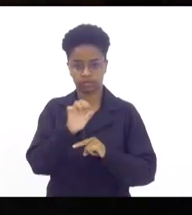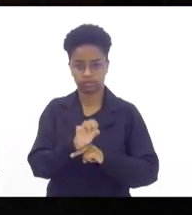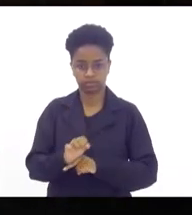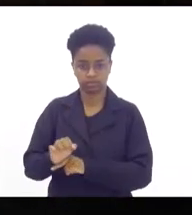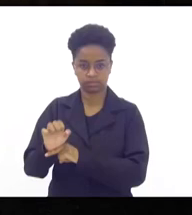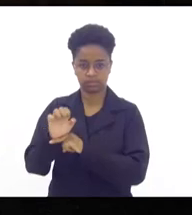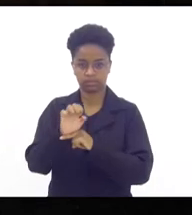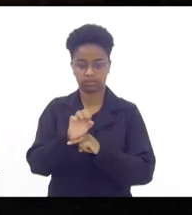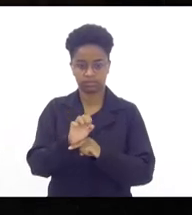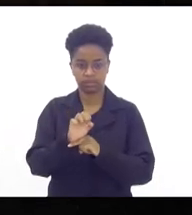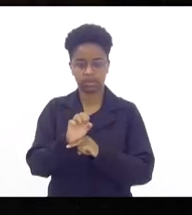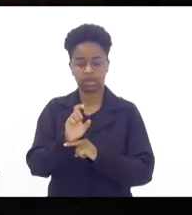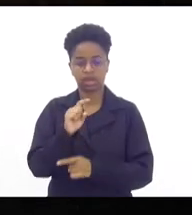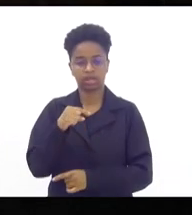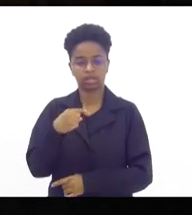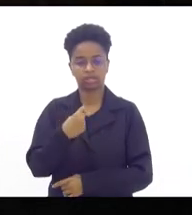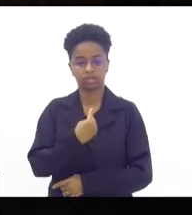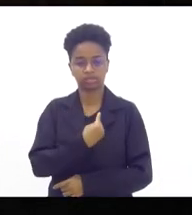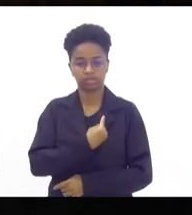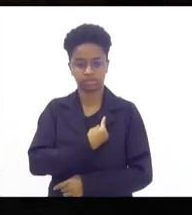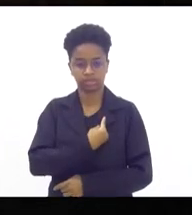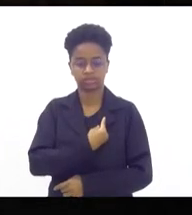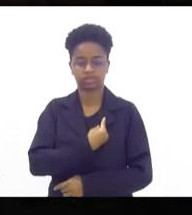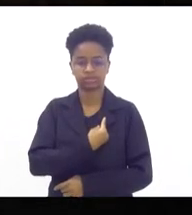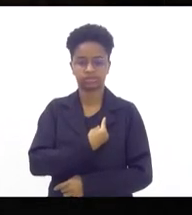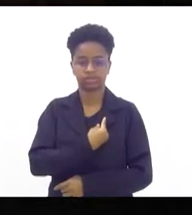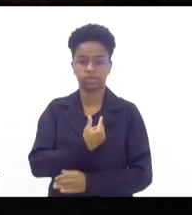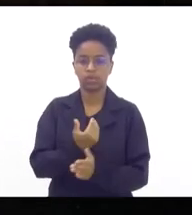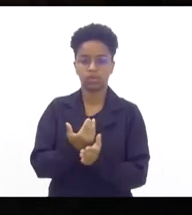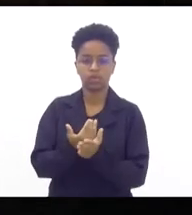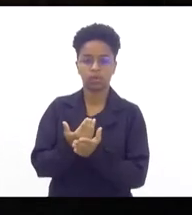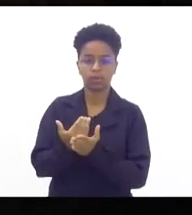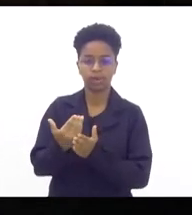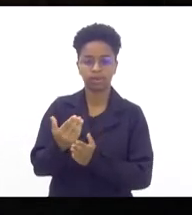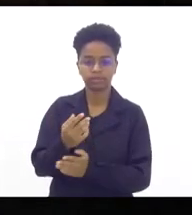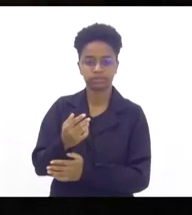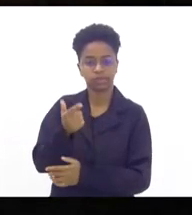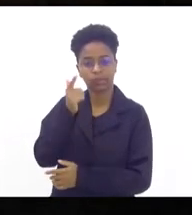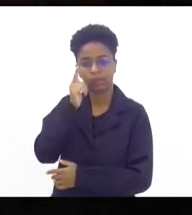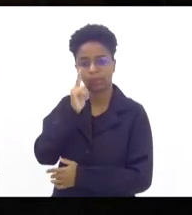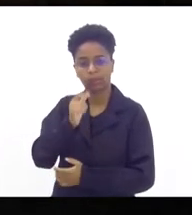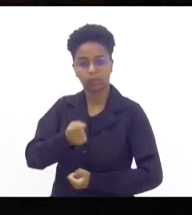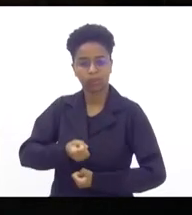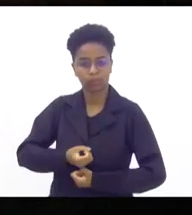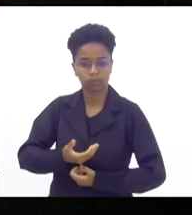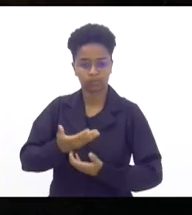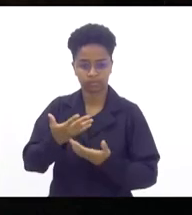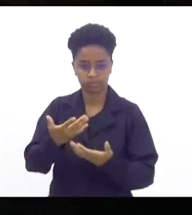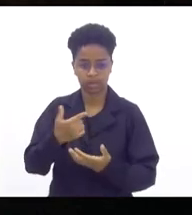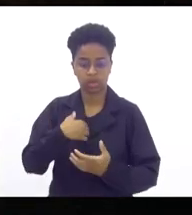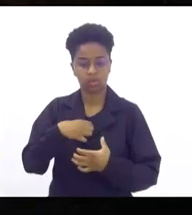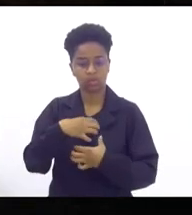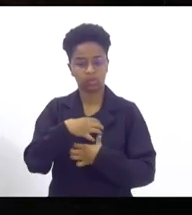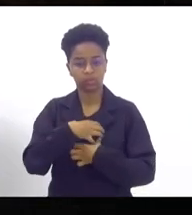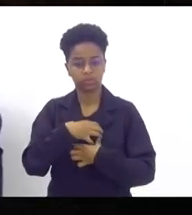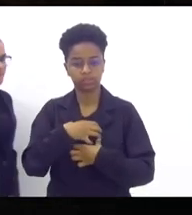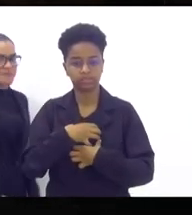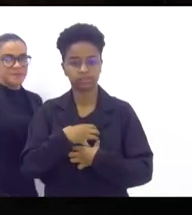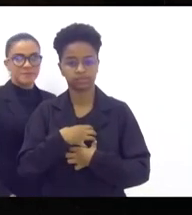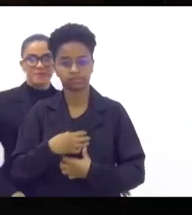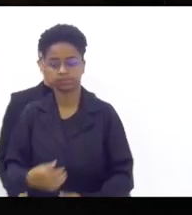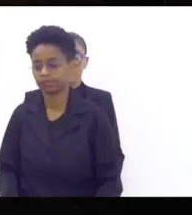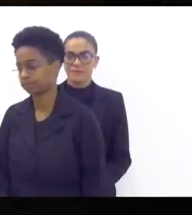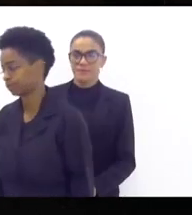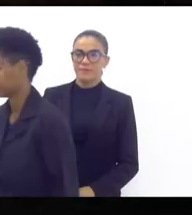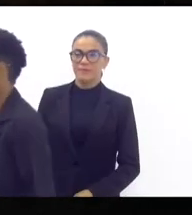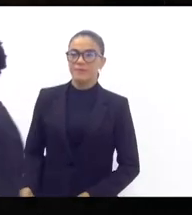onde a gente tá passando a ter voz A sensação que eu tenho é que